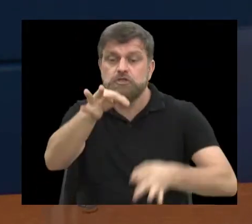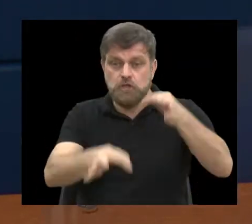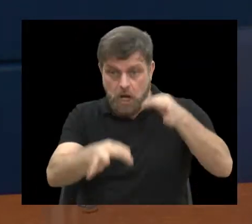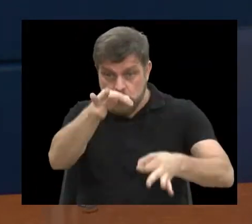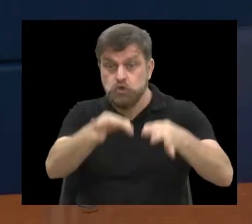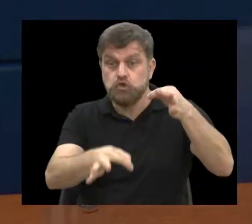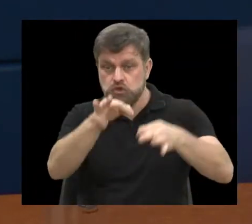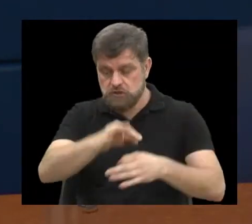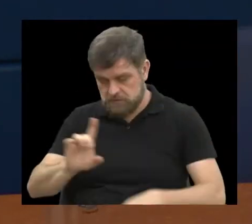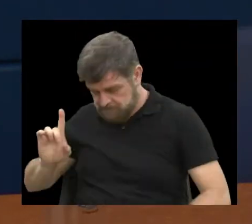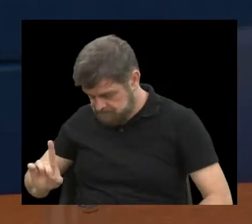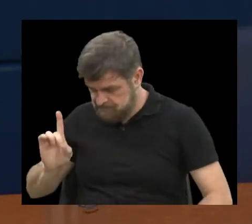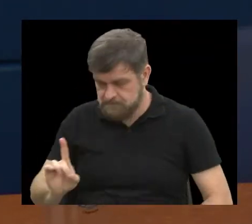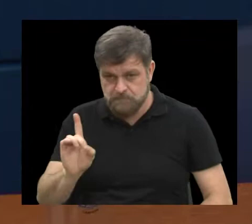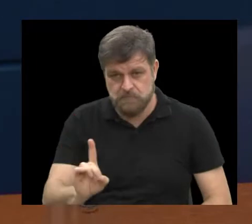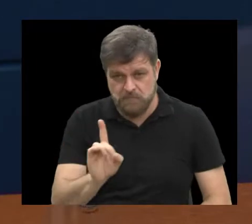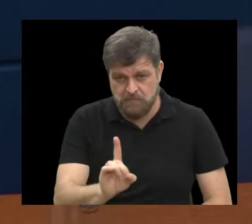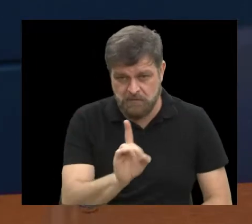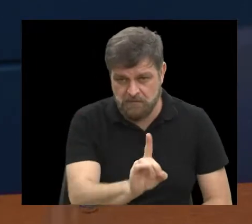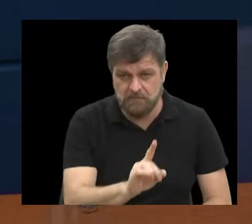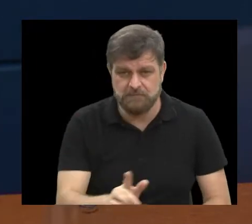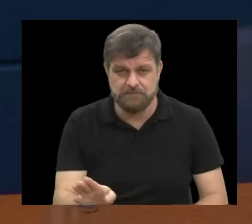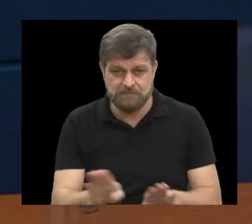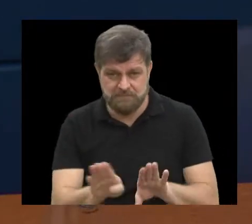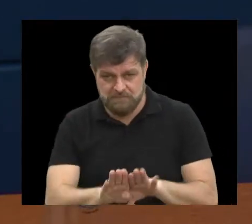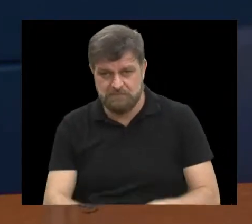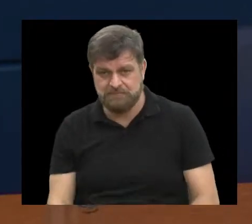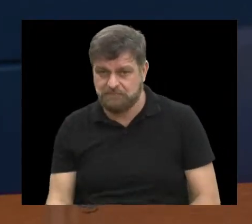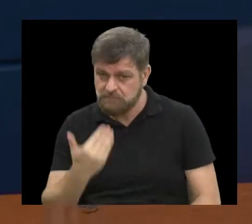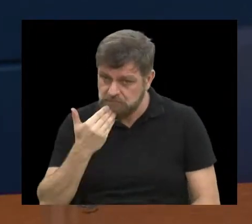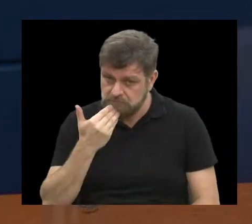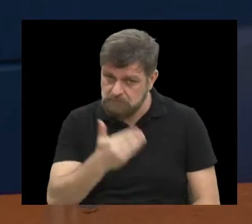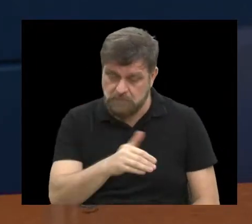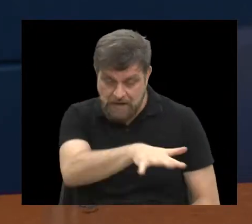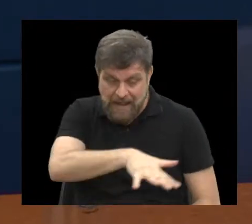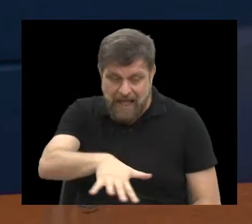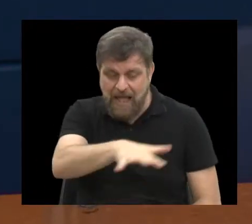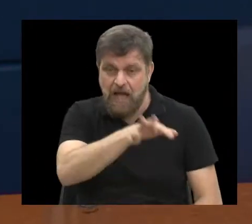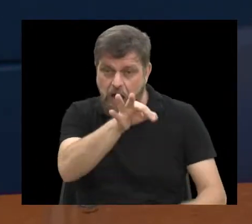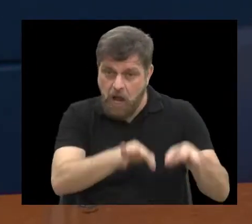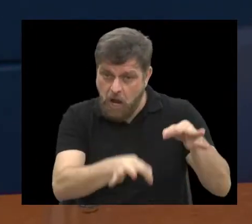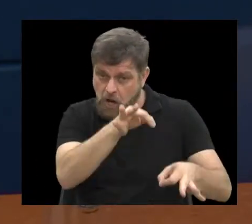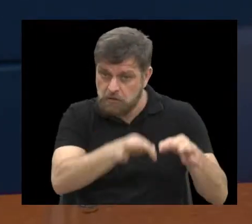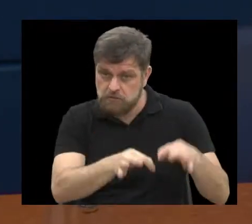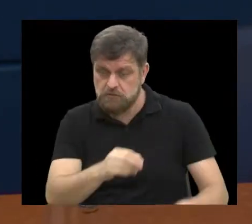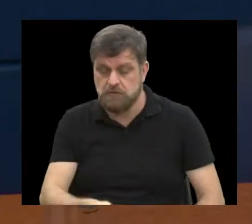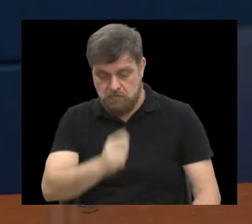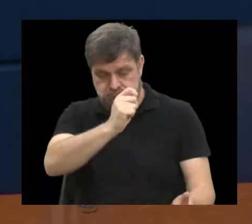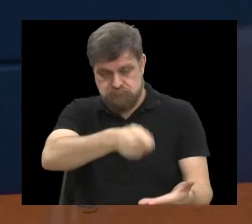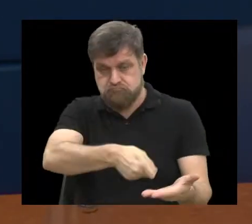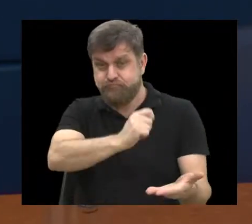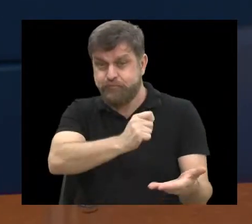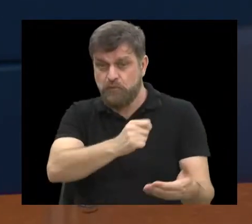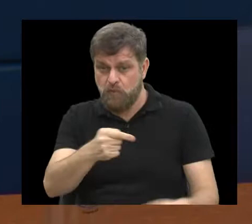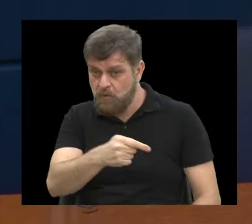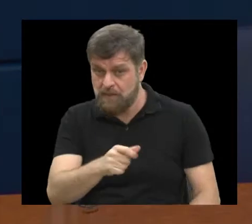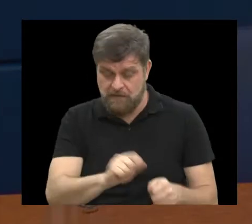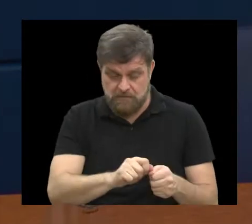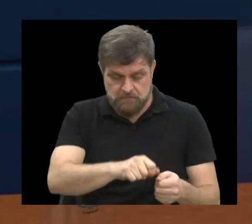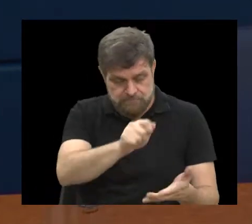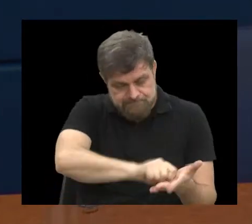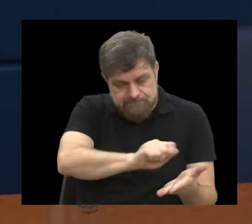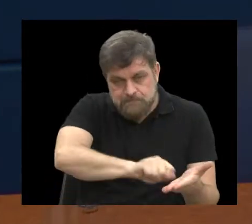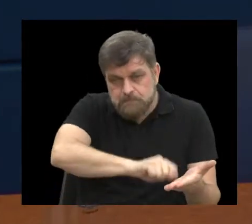Aí ela vai acessar a justiça para o órgão do judiciário aí emitir a